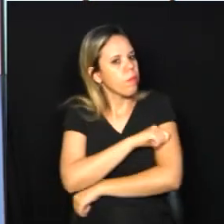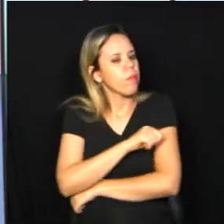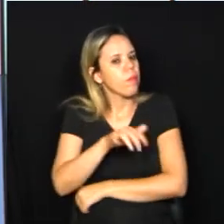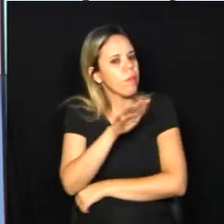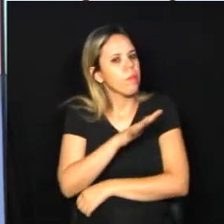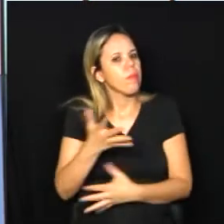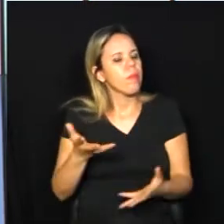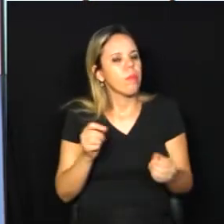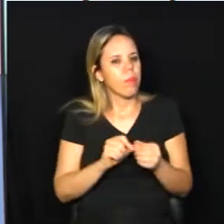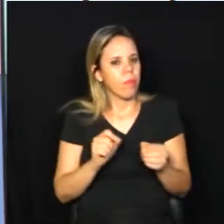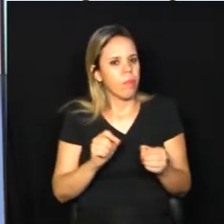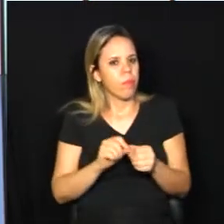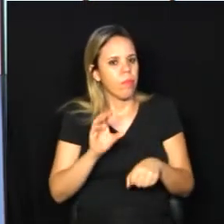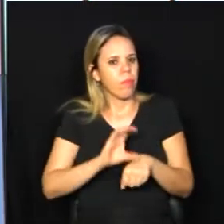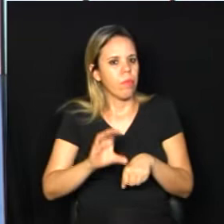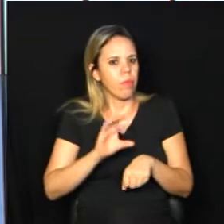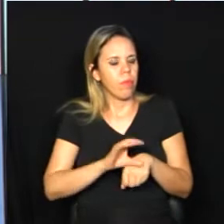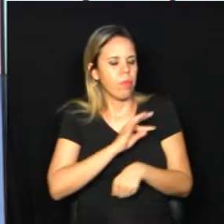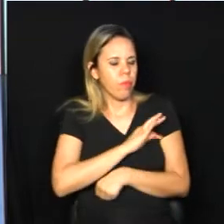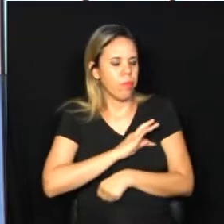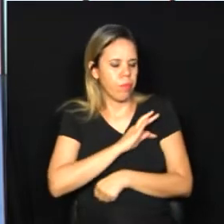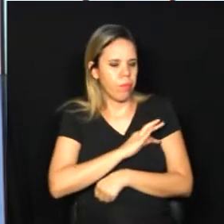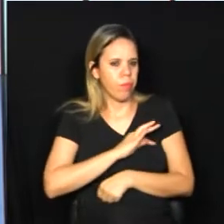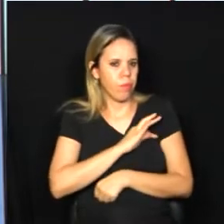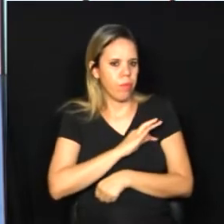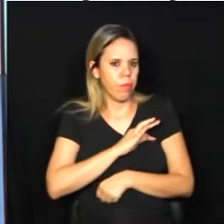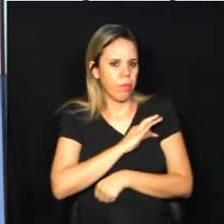querem fazer cursos técnicos